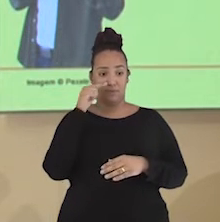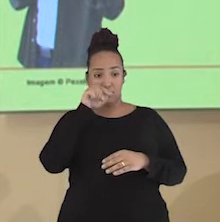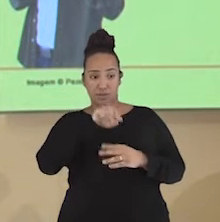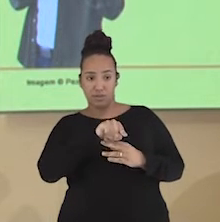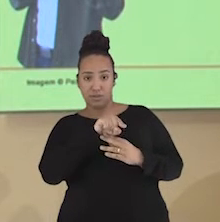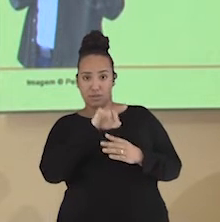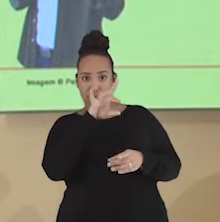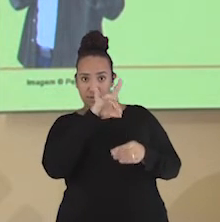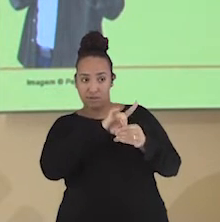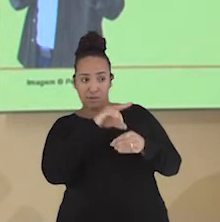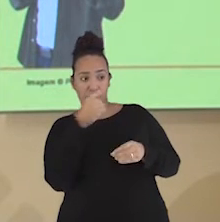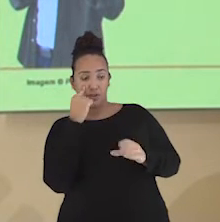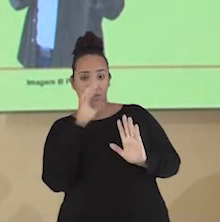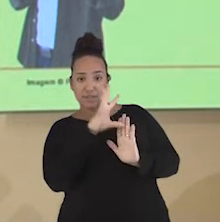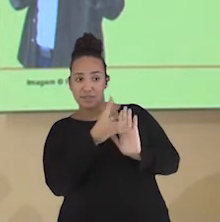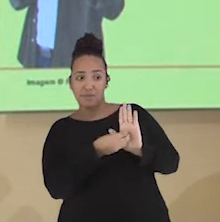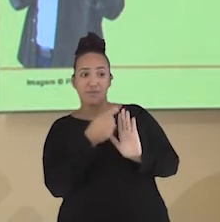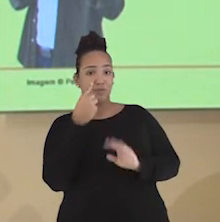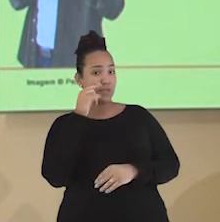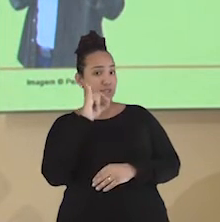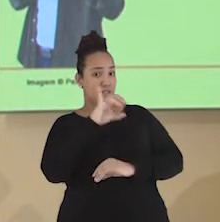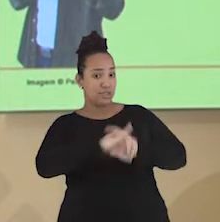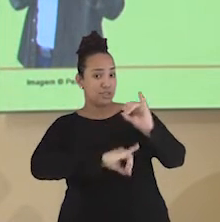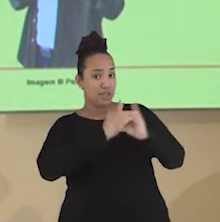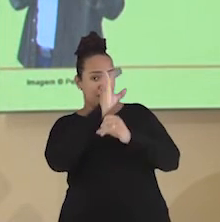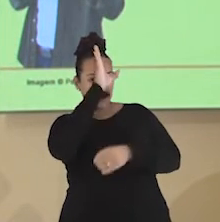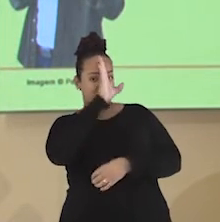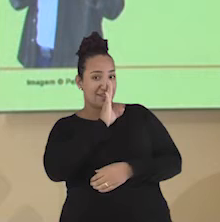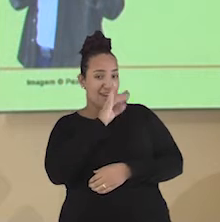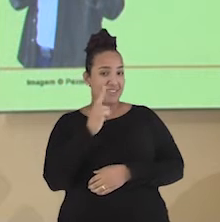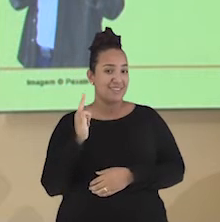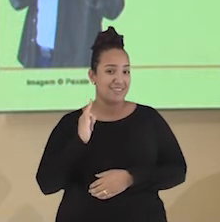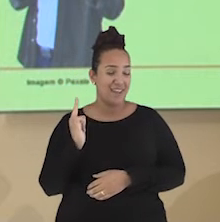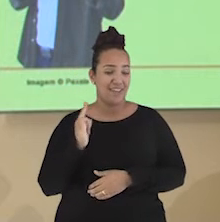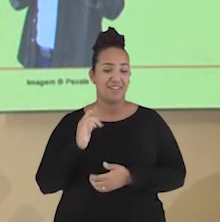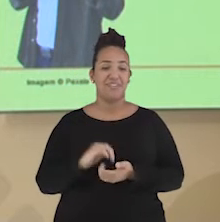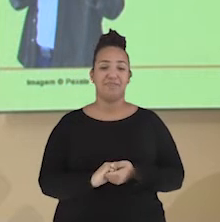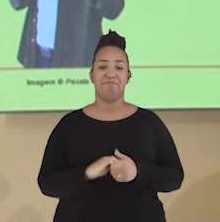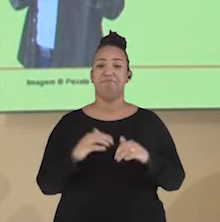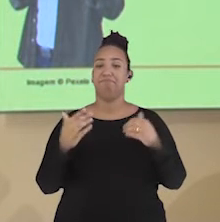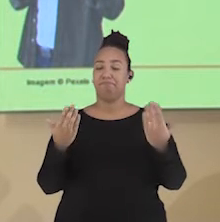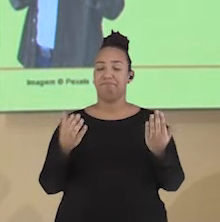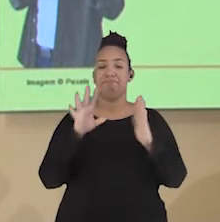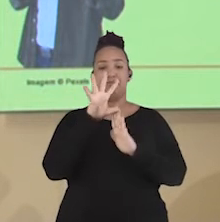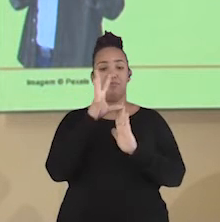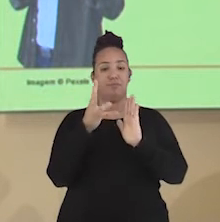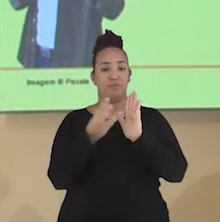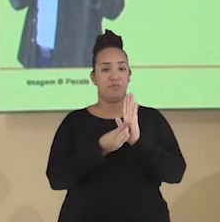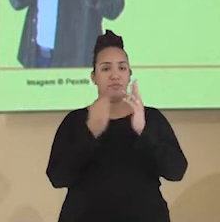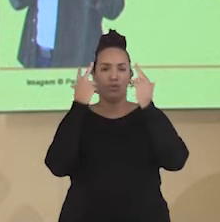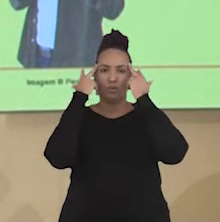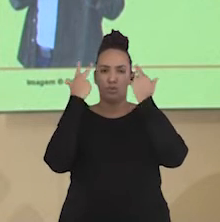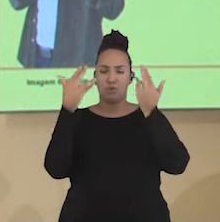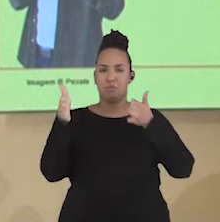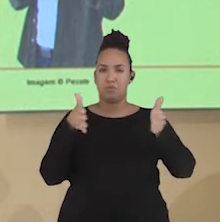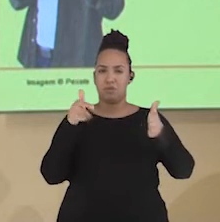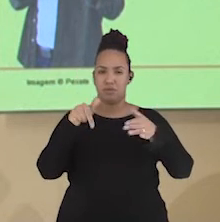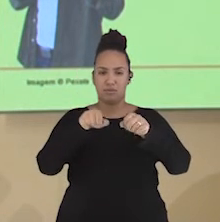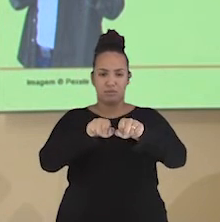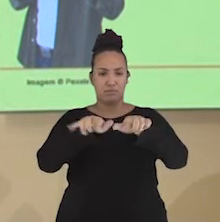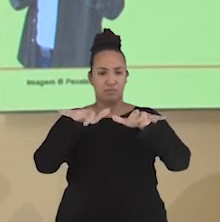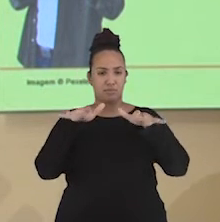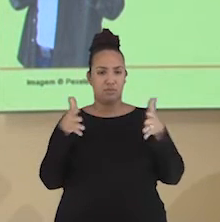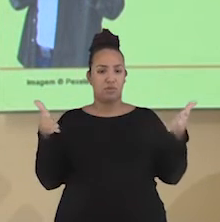gente já corre para saber se ele tem internet grátis, não é mesmo? Um símbolo que se tornou muito comum durante o período da pandemia que